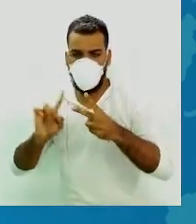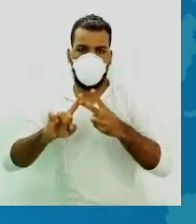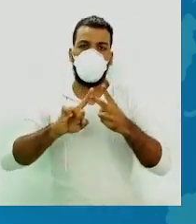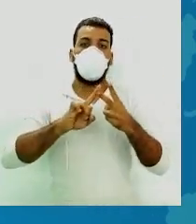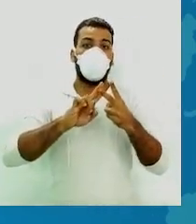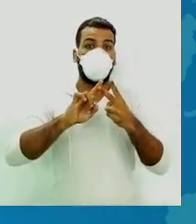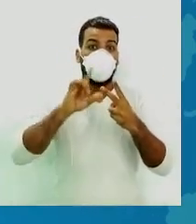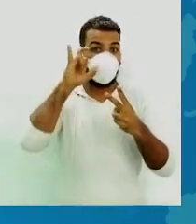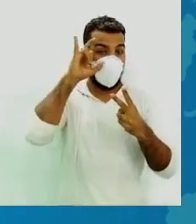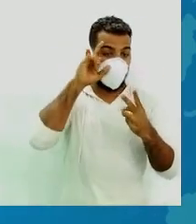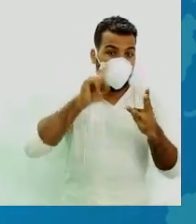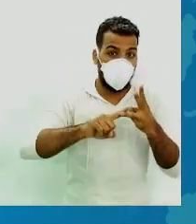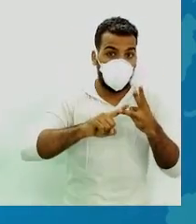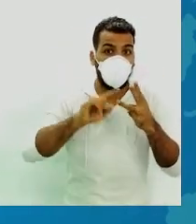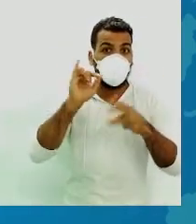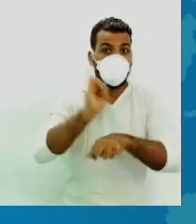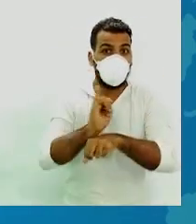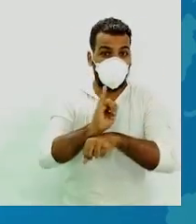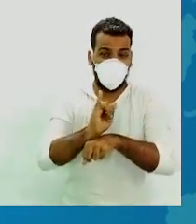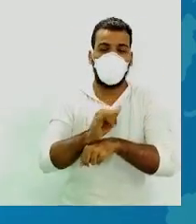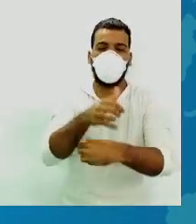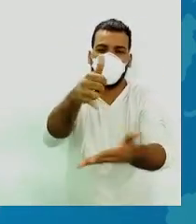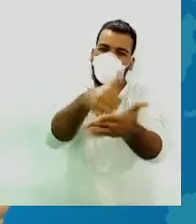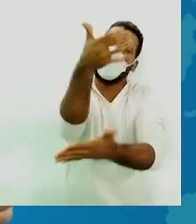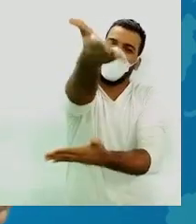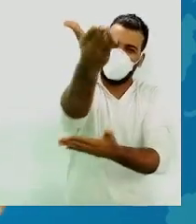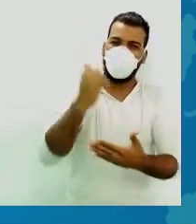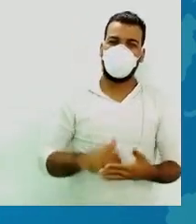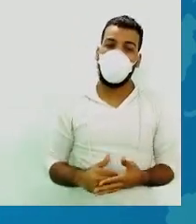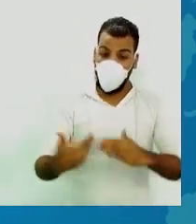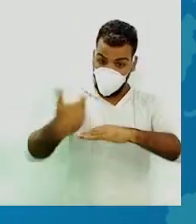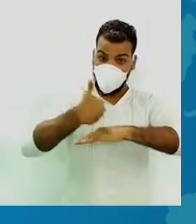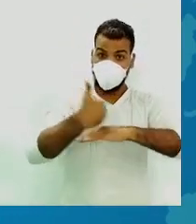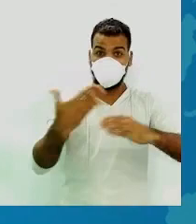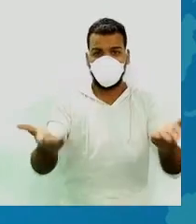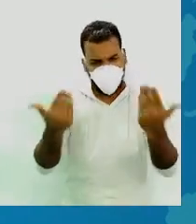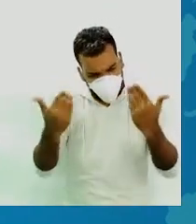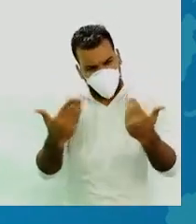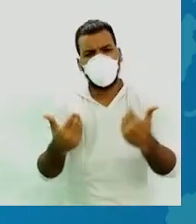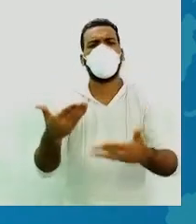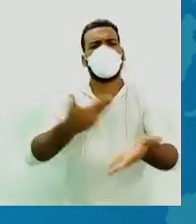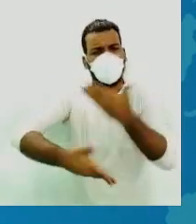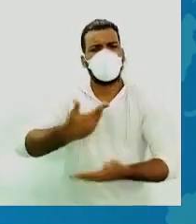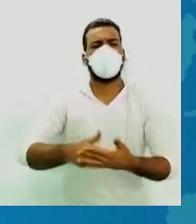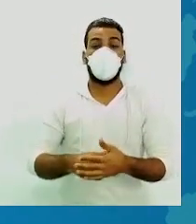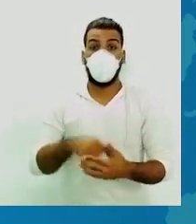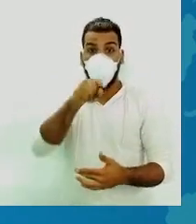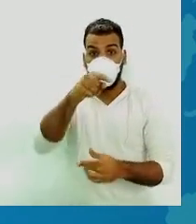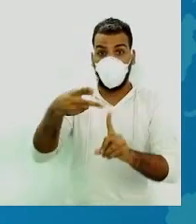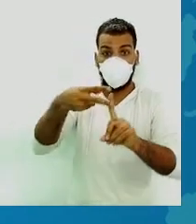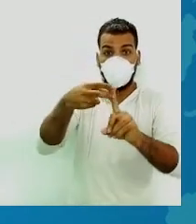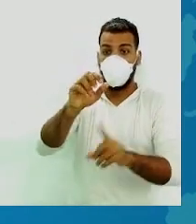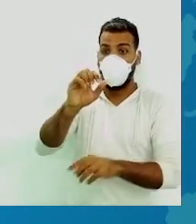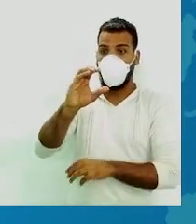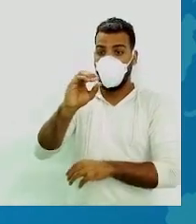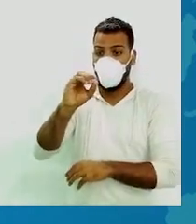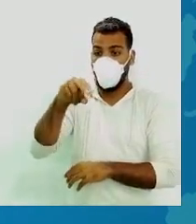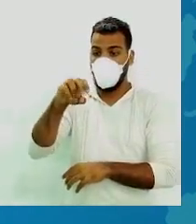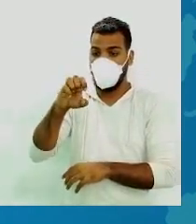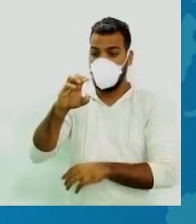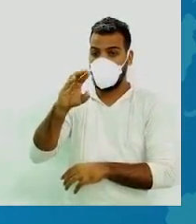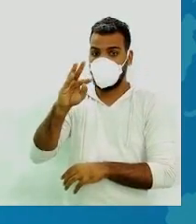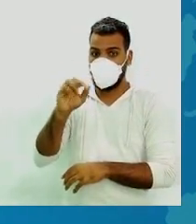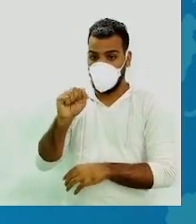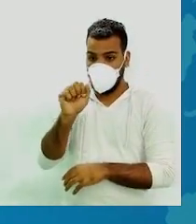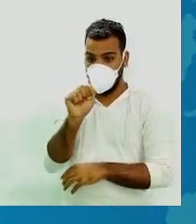no YouTube, faça a sua inscrição, participe conosco, interaja, baixe o aplicativo do Conectaí, assista